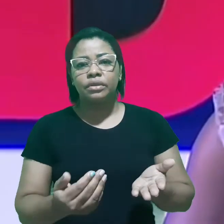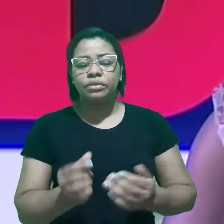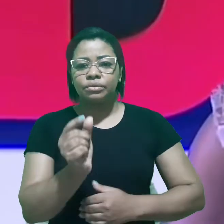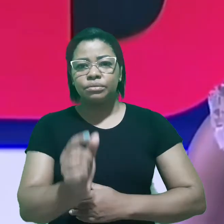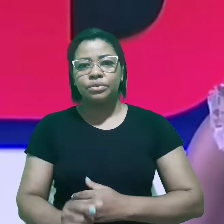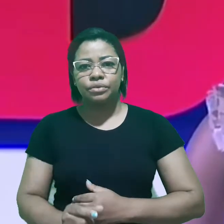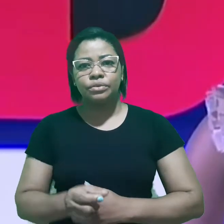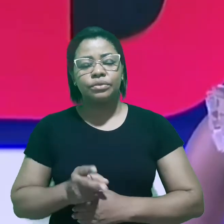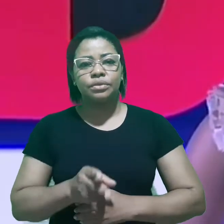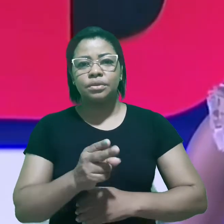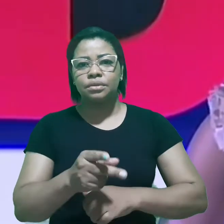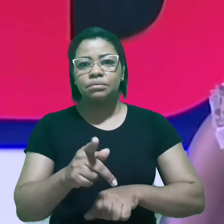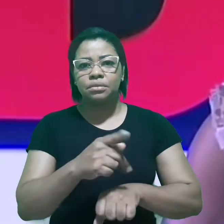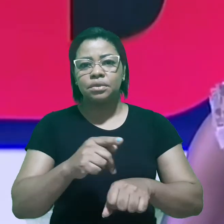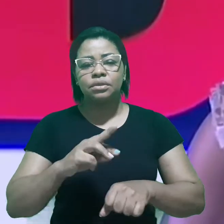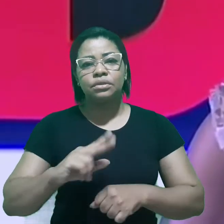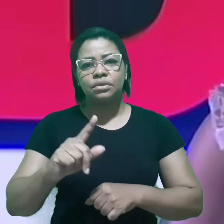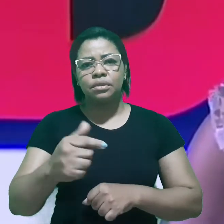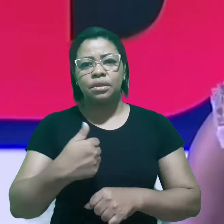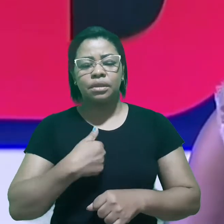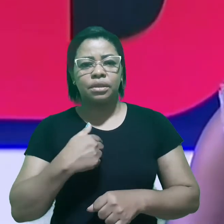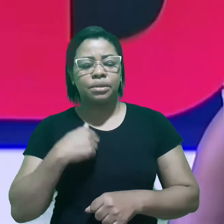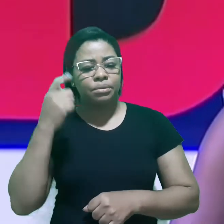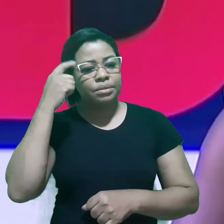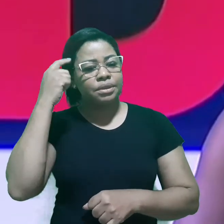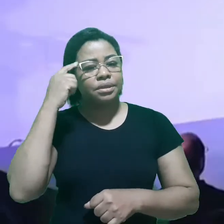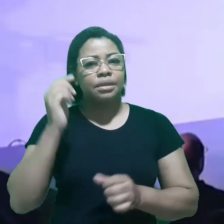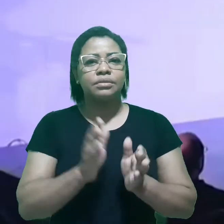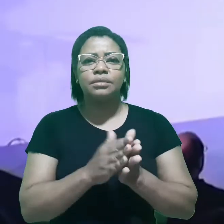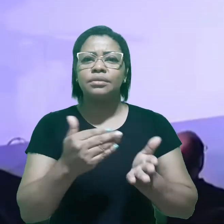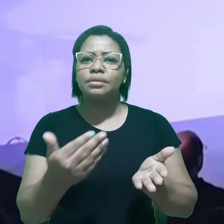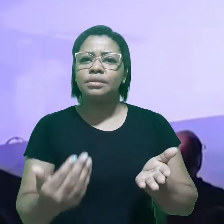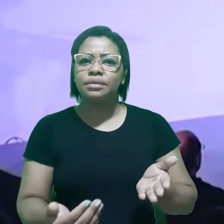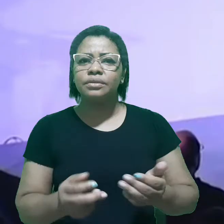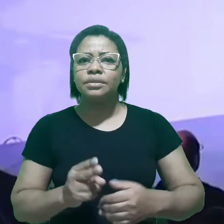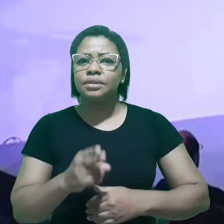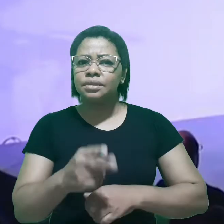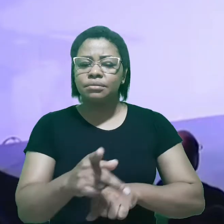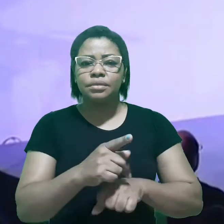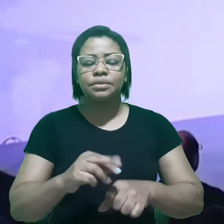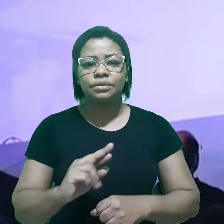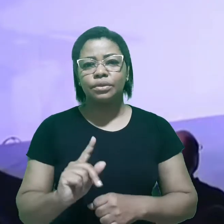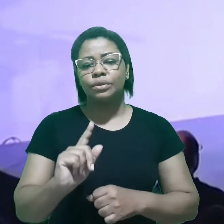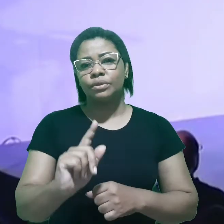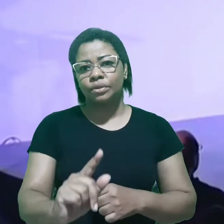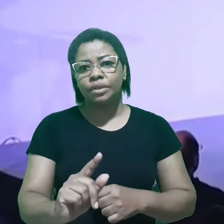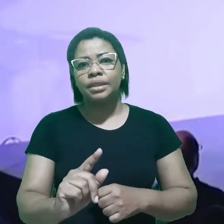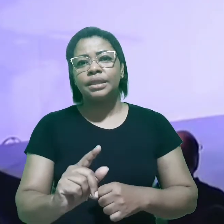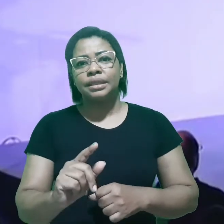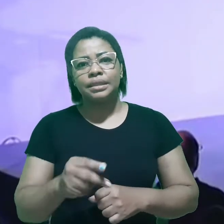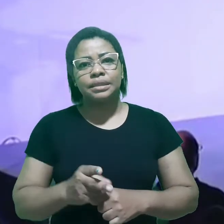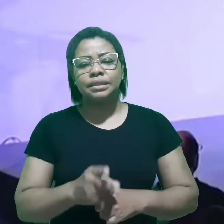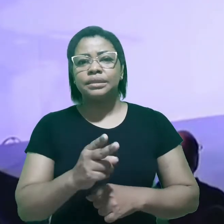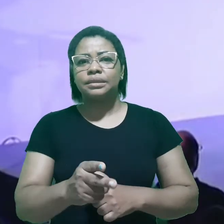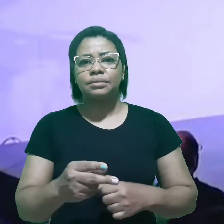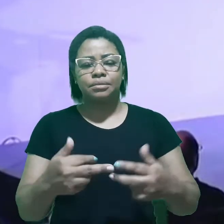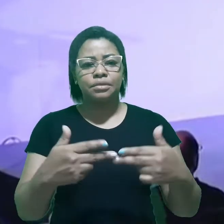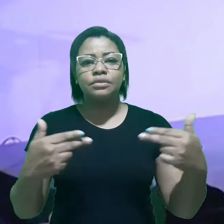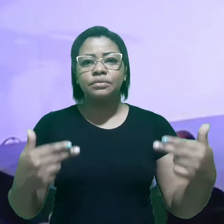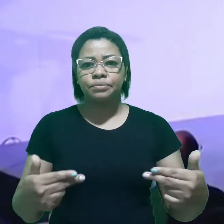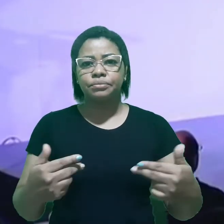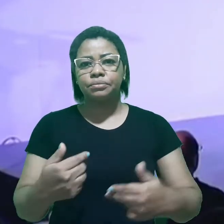os livros, por sua própria natureza, tinham que ser estrangeiros e tinham que ser sobre coisas com as quais eu não podia me